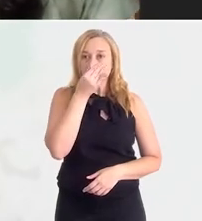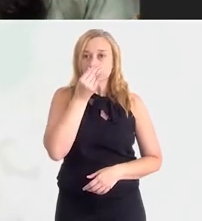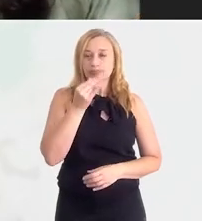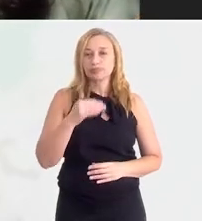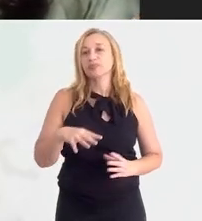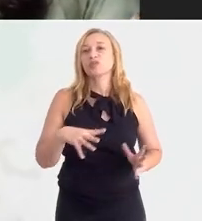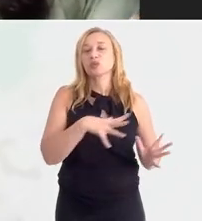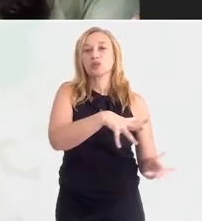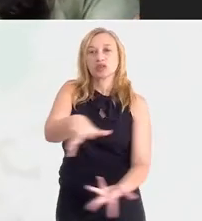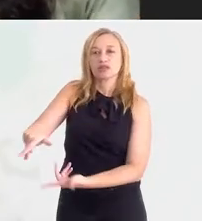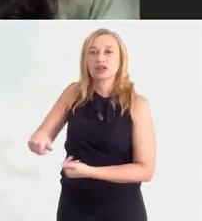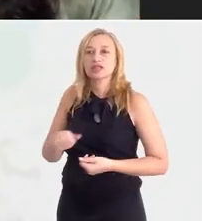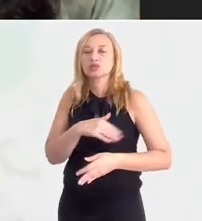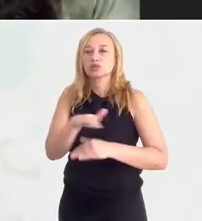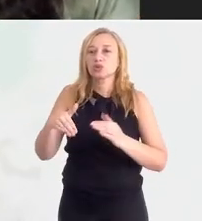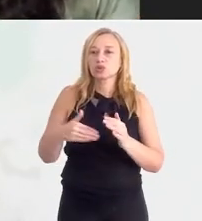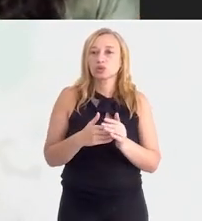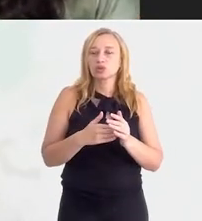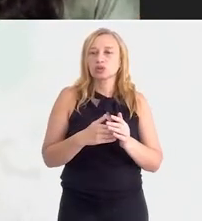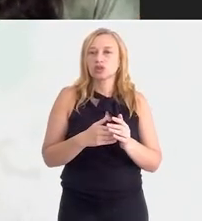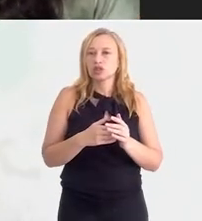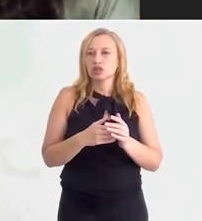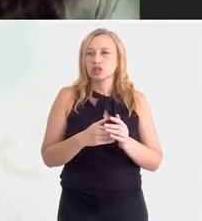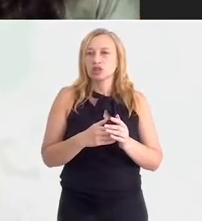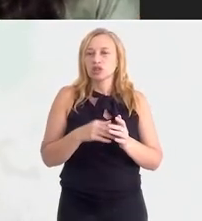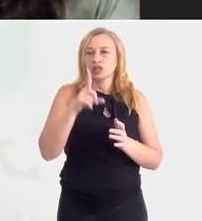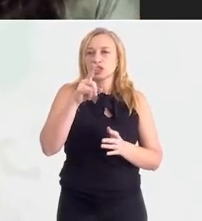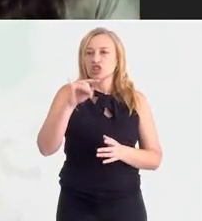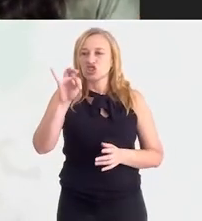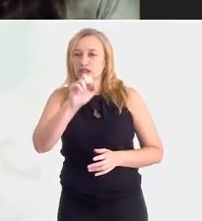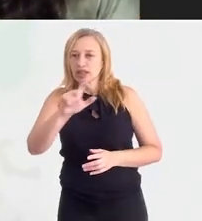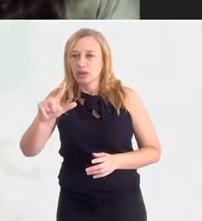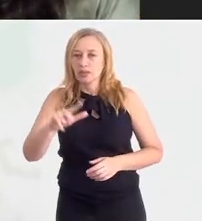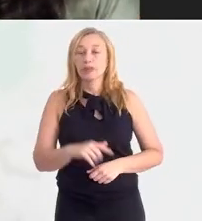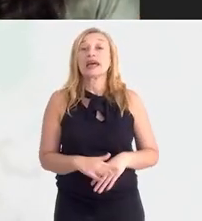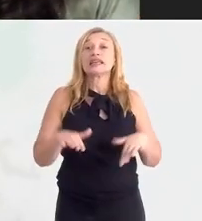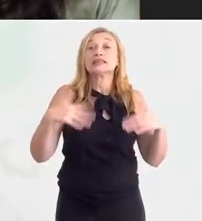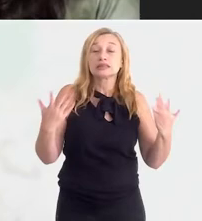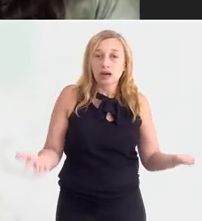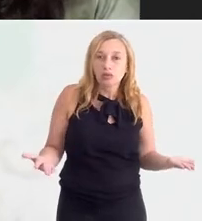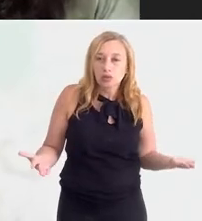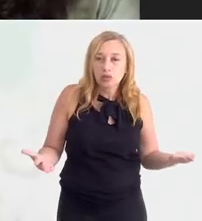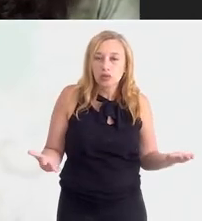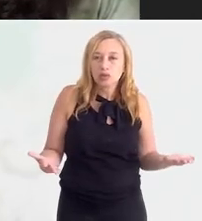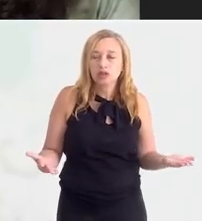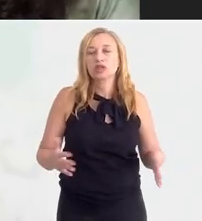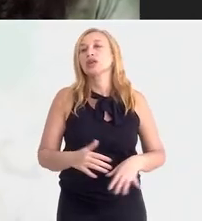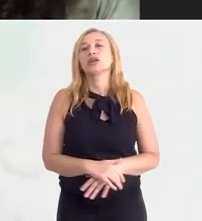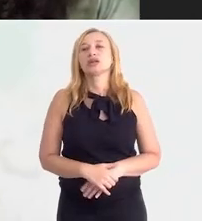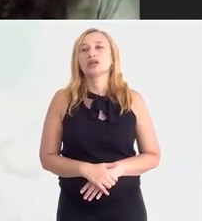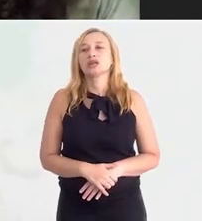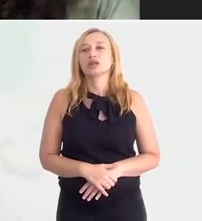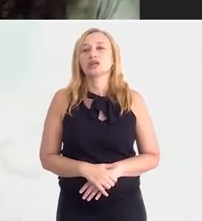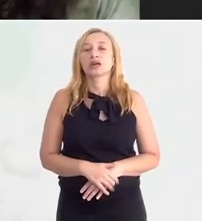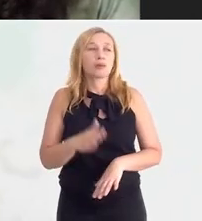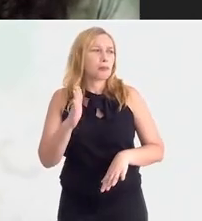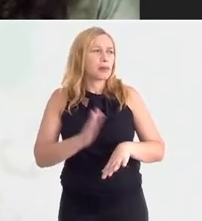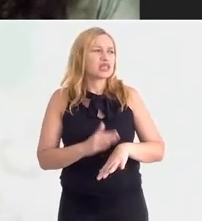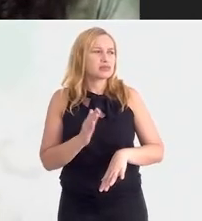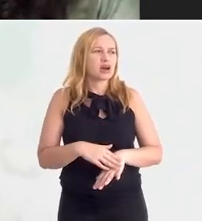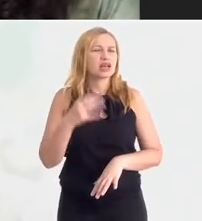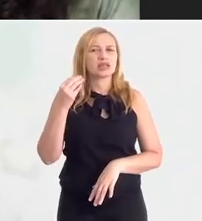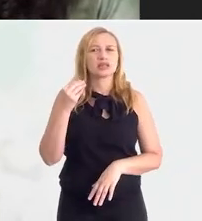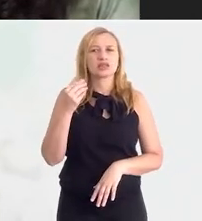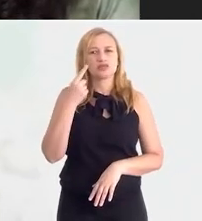Por isso, o universo também é digital. Digital vem do latim, que dedo. Ah, então, eu tenho a impressão que, cada vez